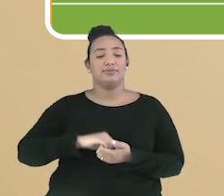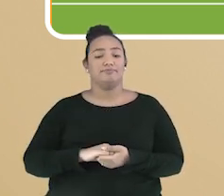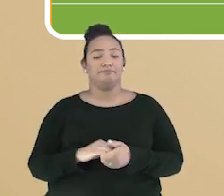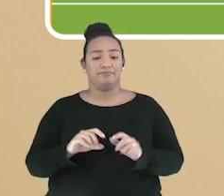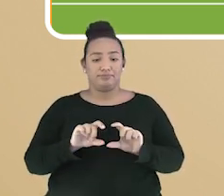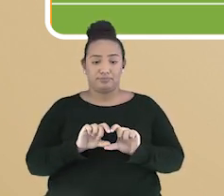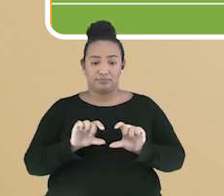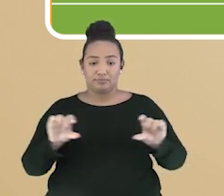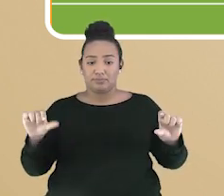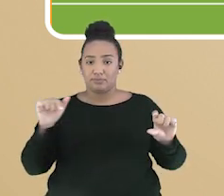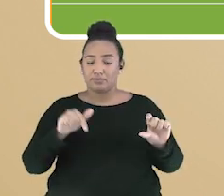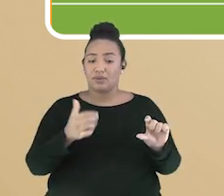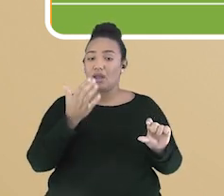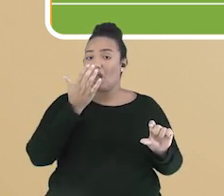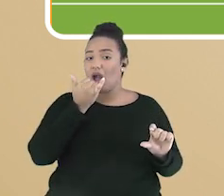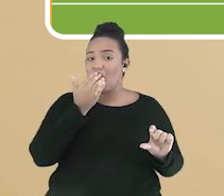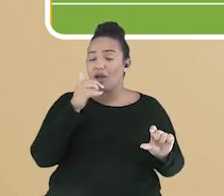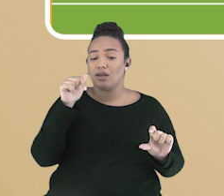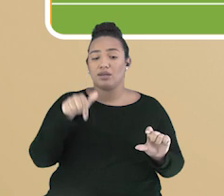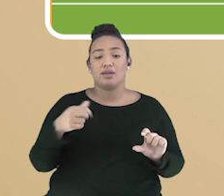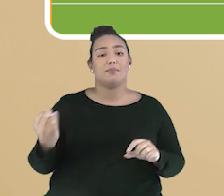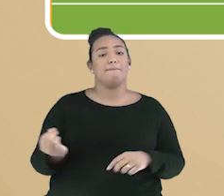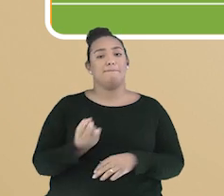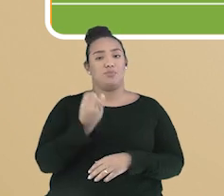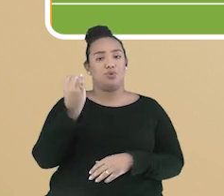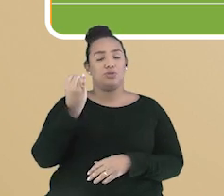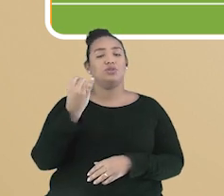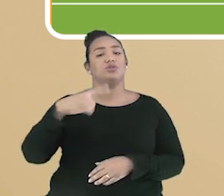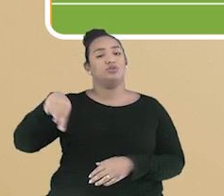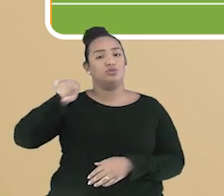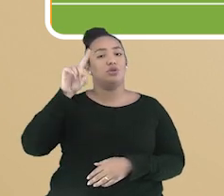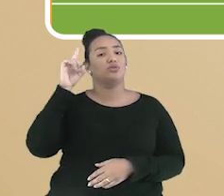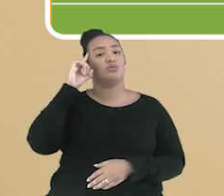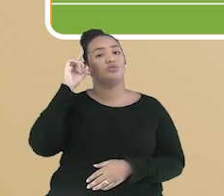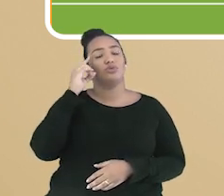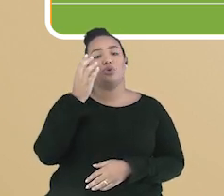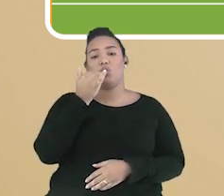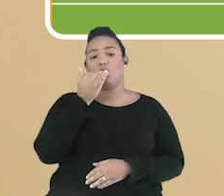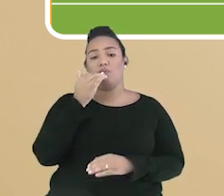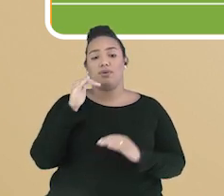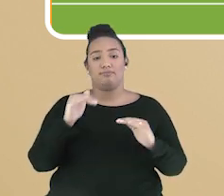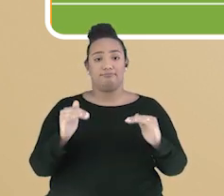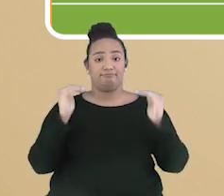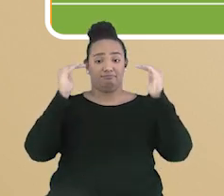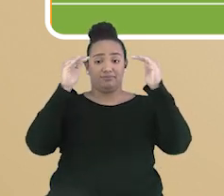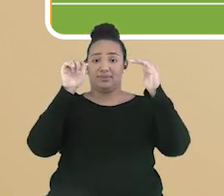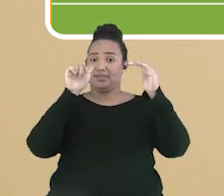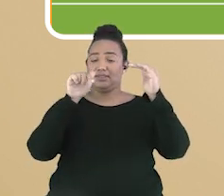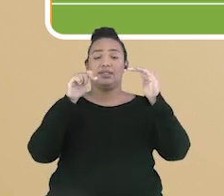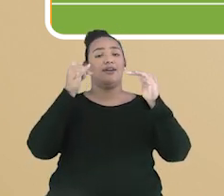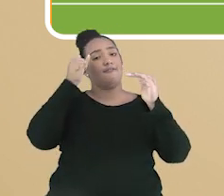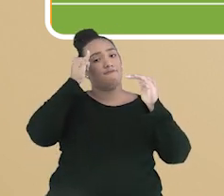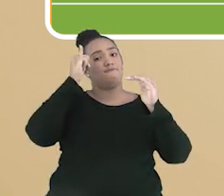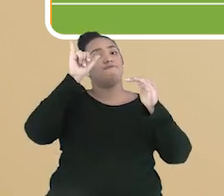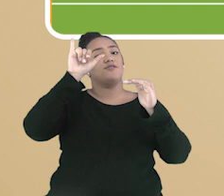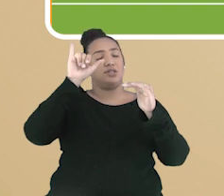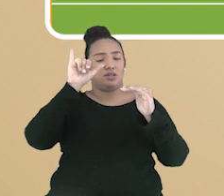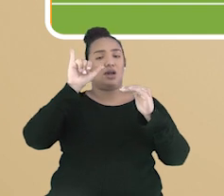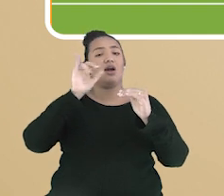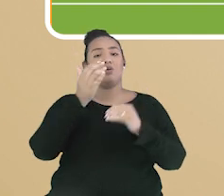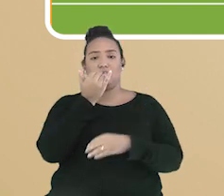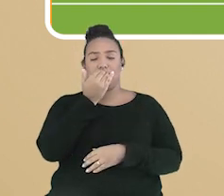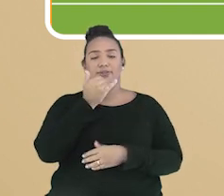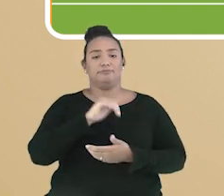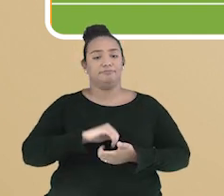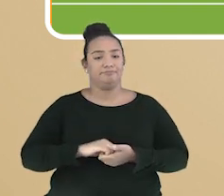traz os alimentos recomendados para o consumo diário e o seu topo, os alimentos que devem ser consumidos em menor